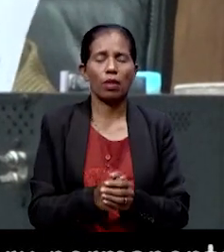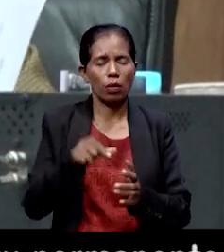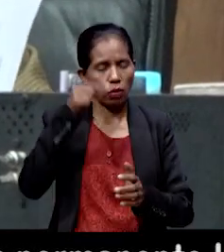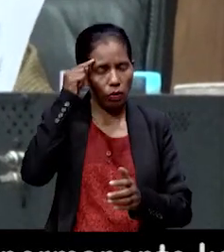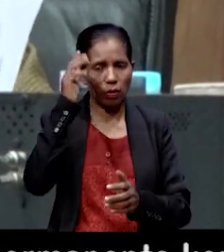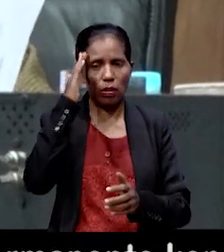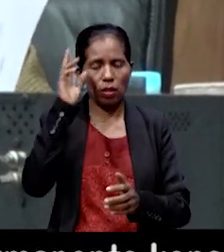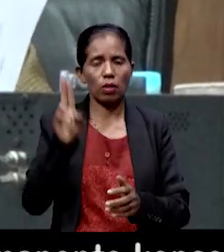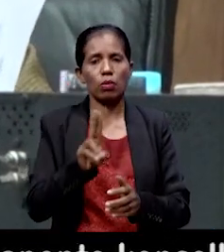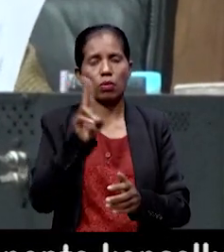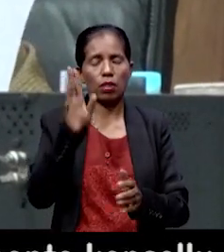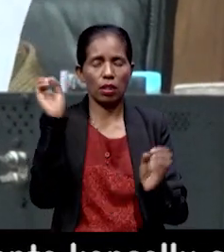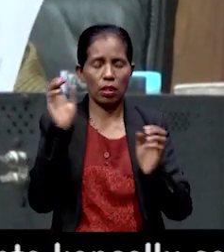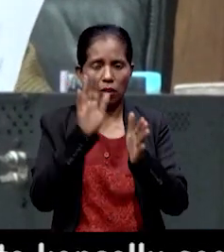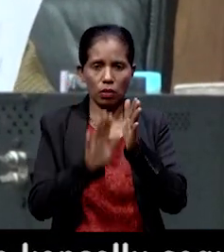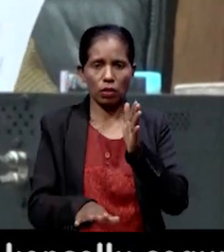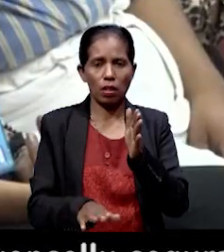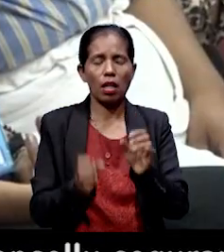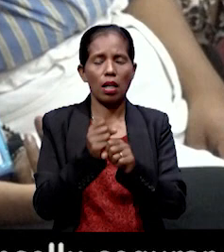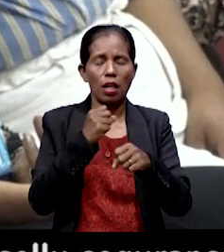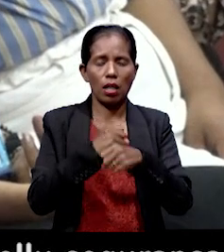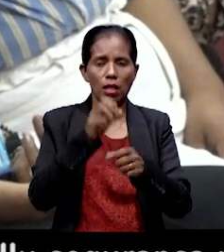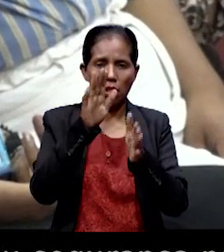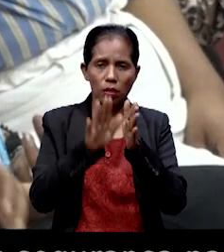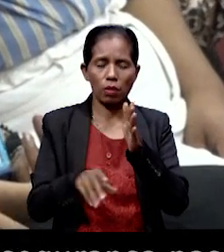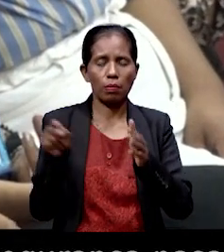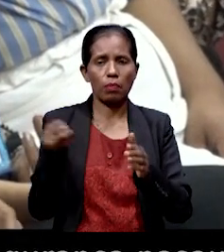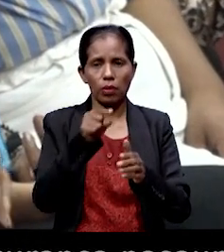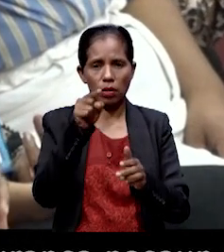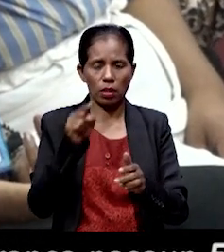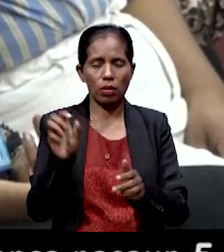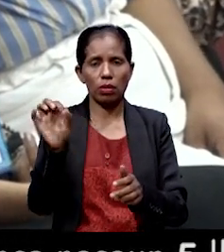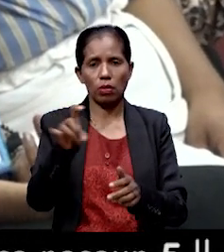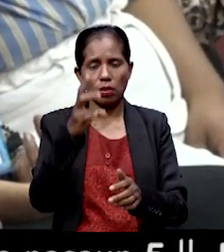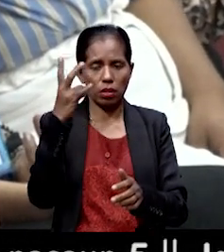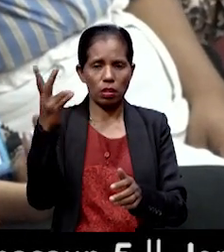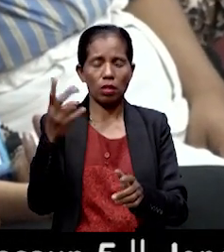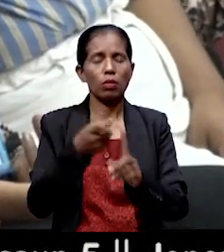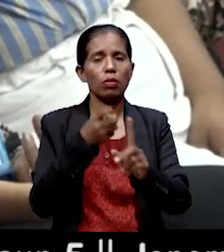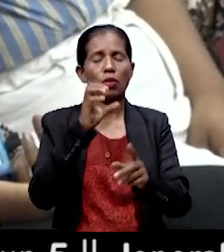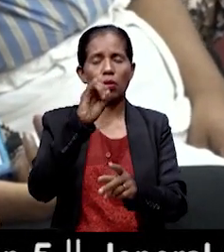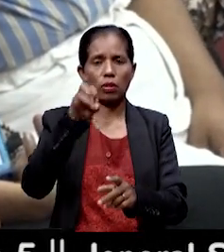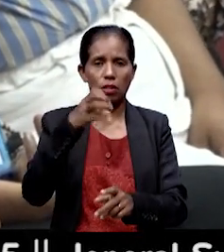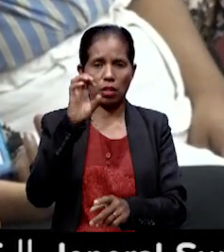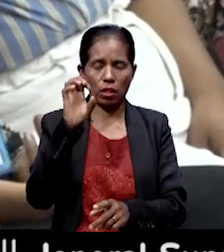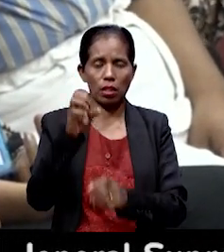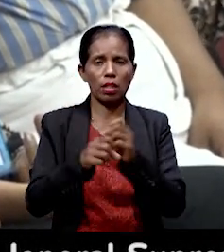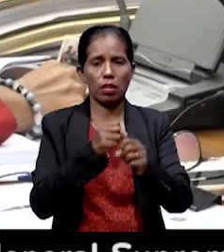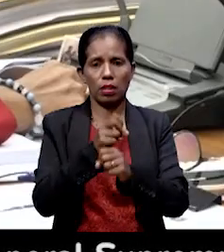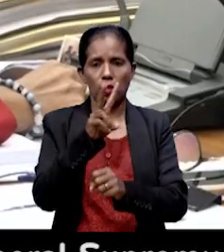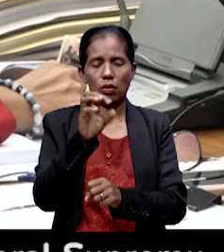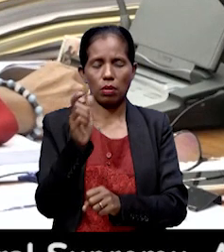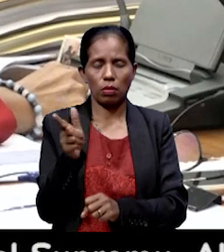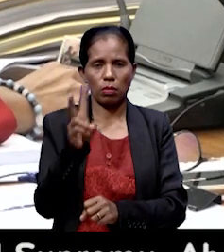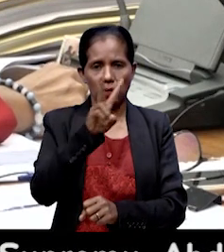reconhece execução la kiik honune halo redução prosento sanulu racing hitu husi orçamento zara estado tinen rihun rua